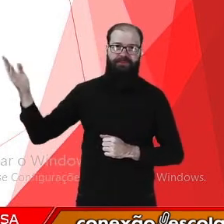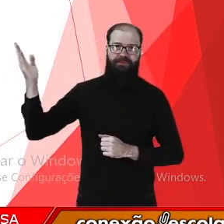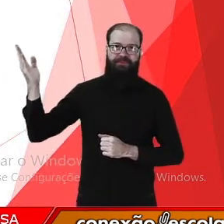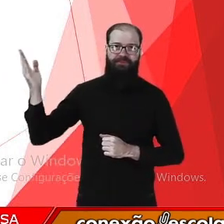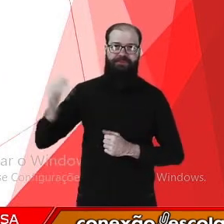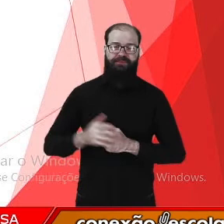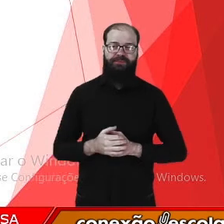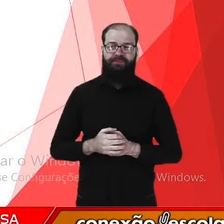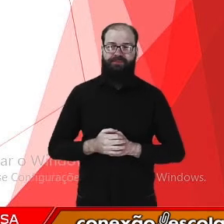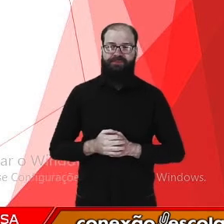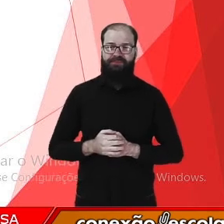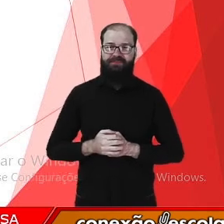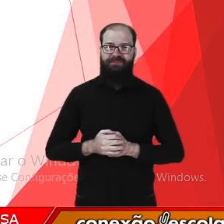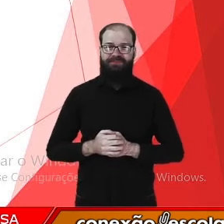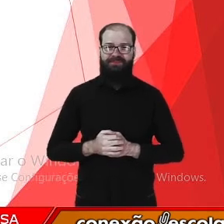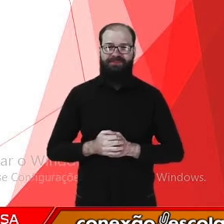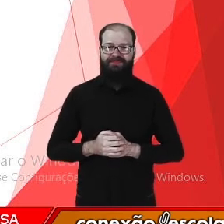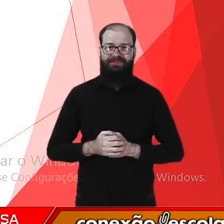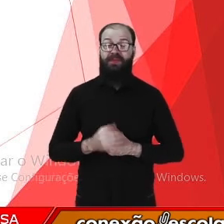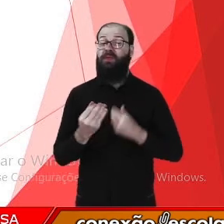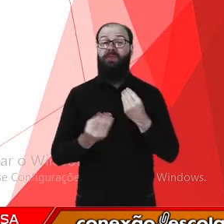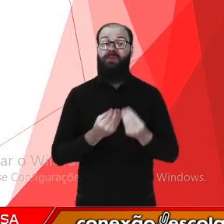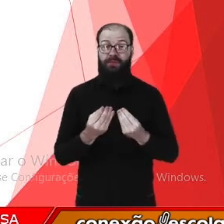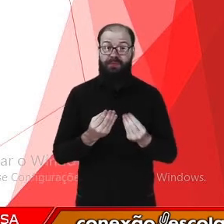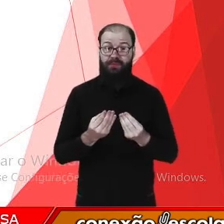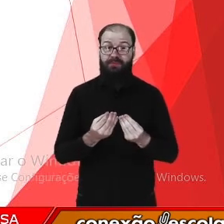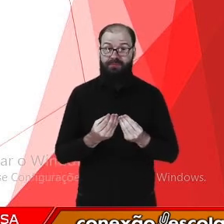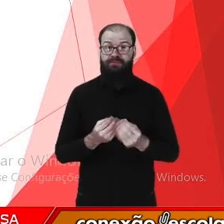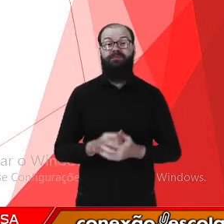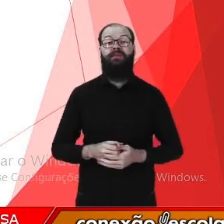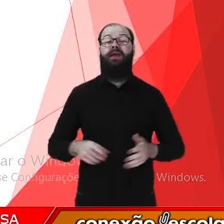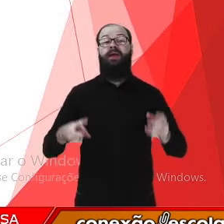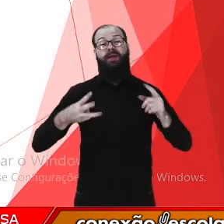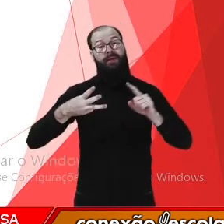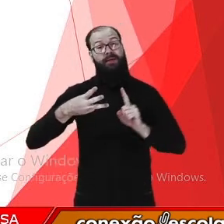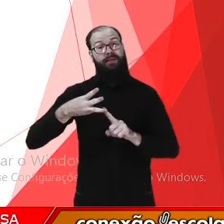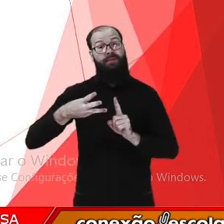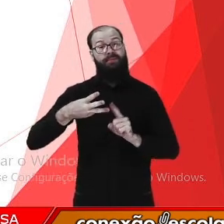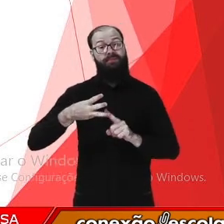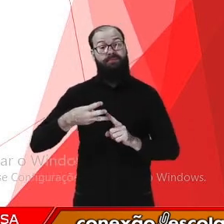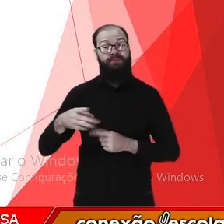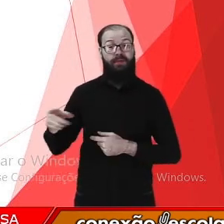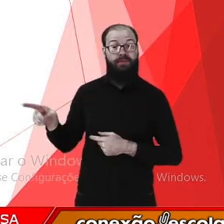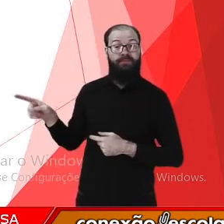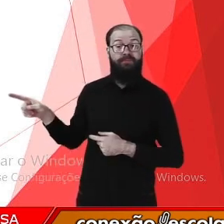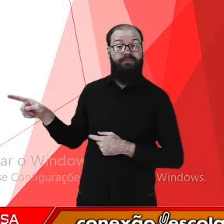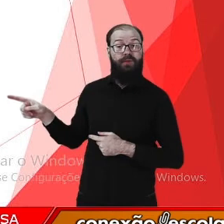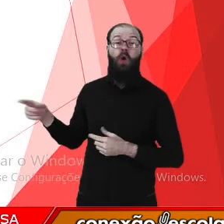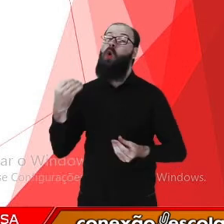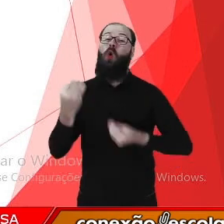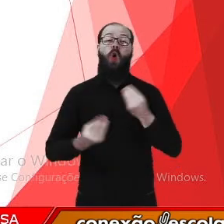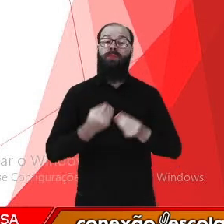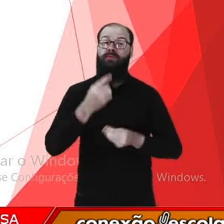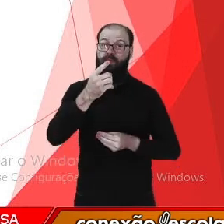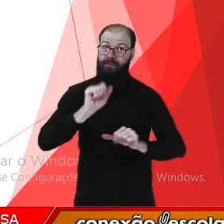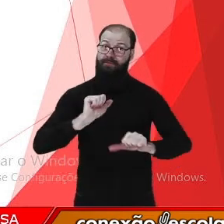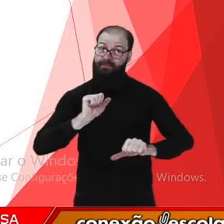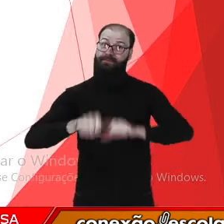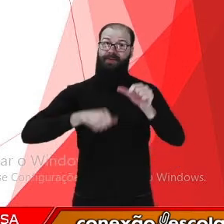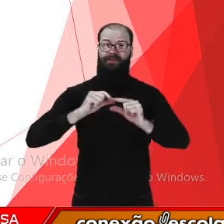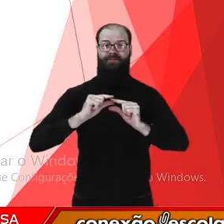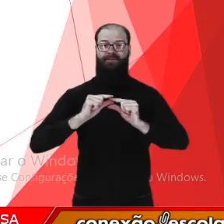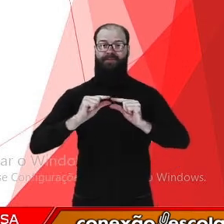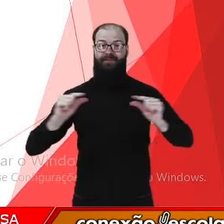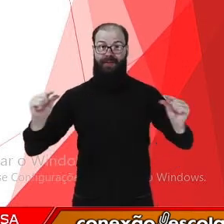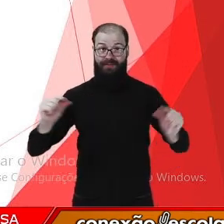você transforma isso em interrogação? E a 3, como que você transforma isso em afirmação? Eu quero que você